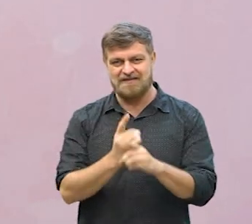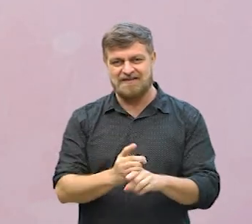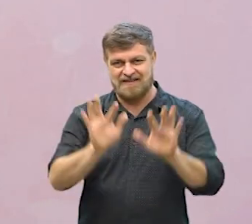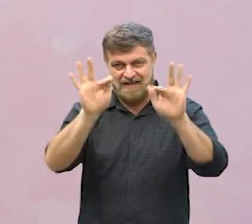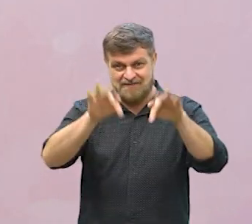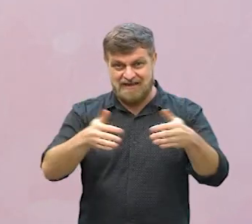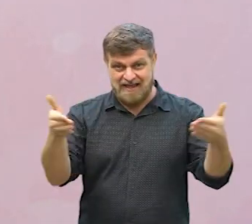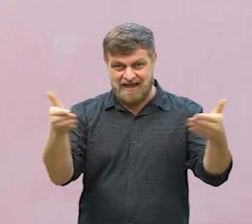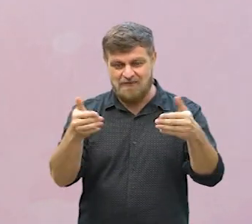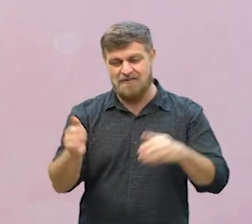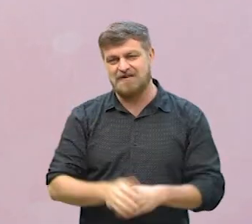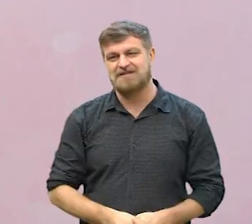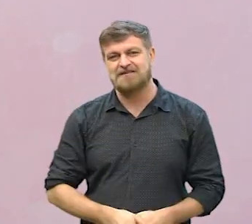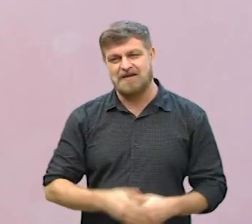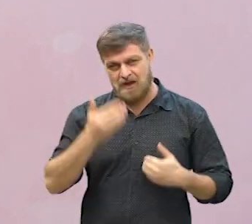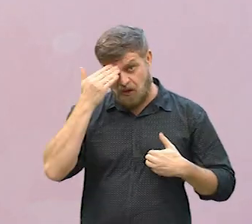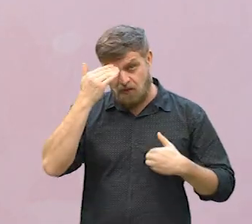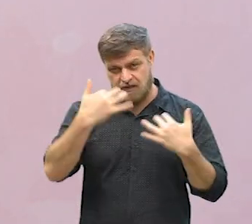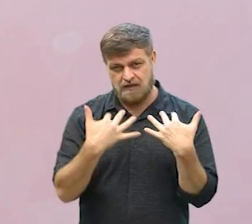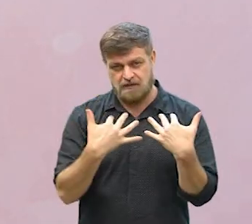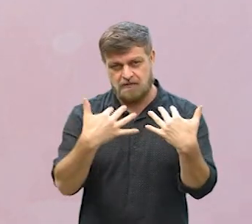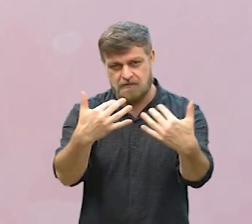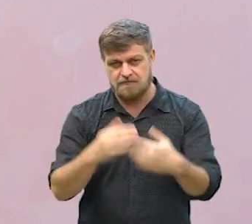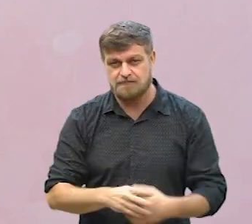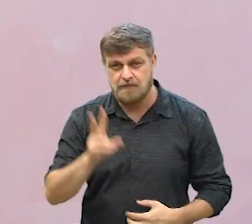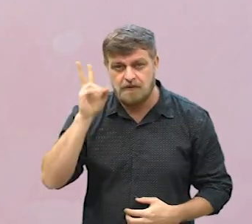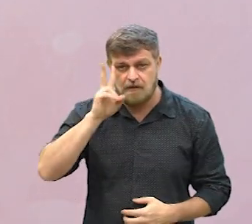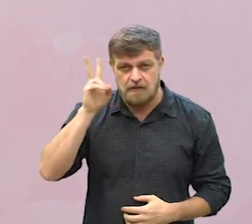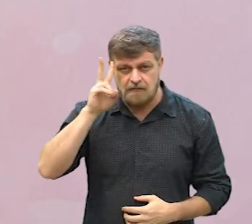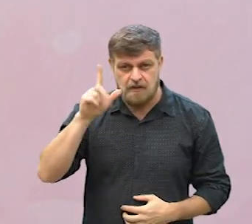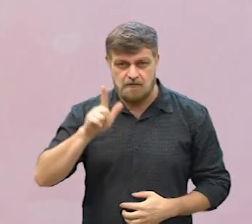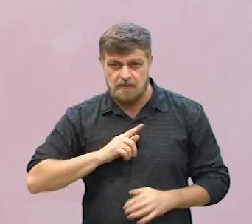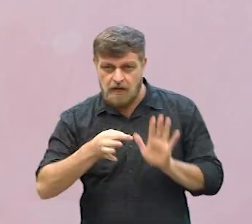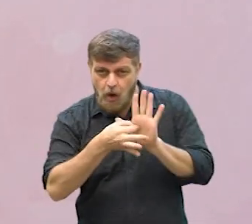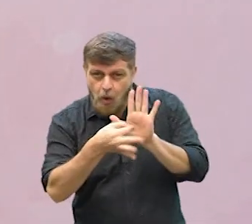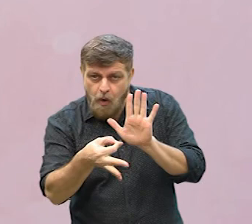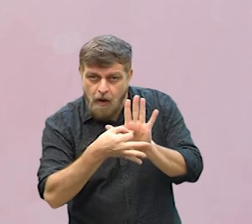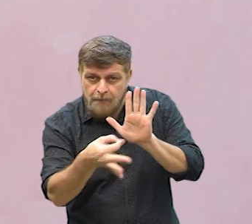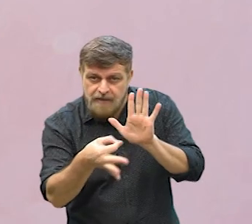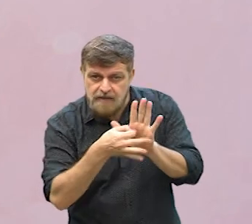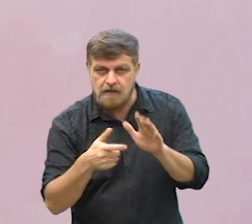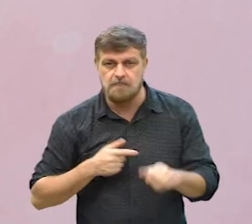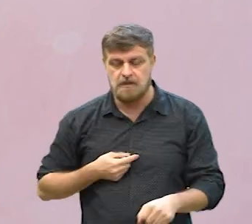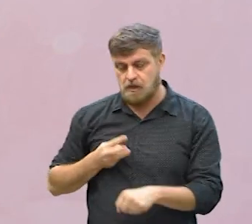gente encerra o Saúde e Vida de hoje. Muito obrigada pela companhia e audiência. Lembrando, tem